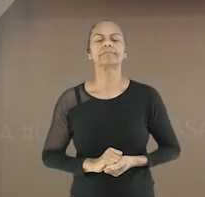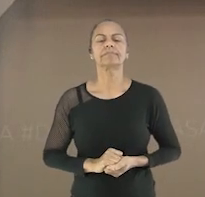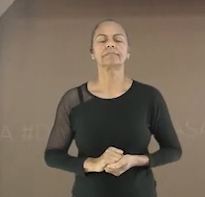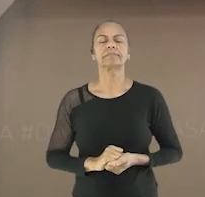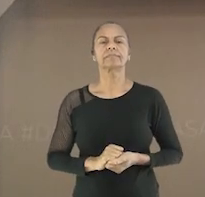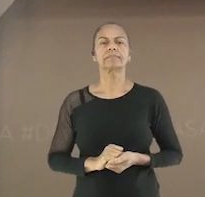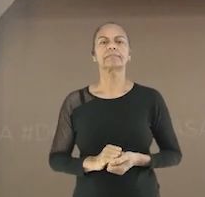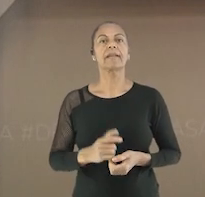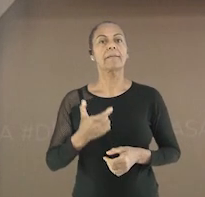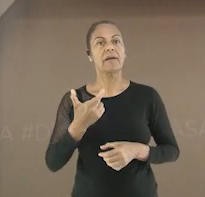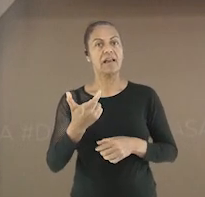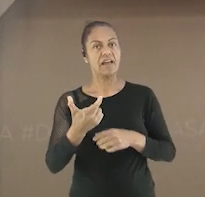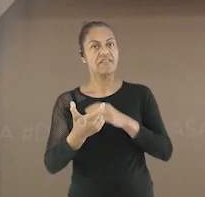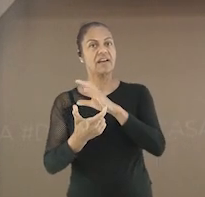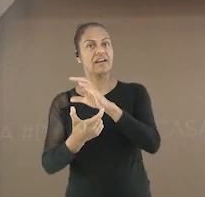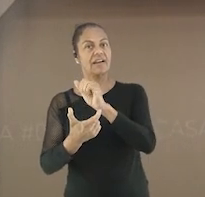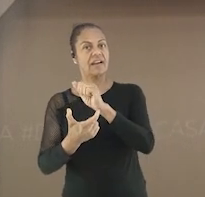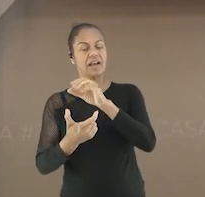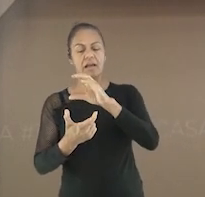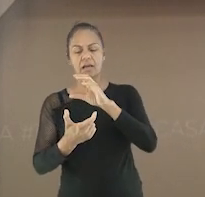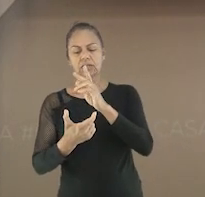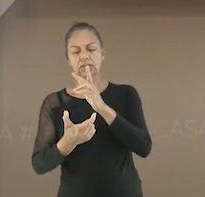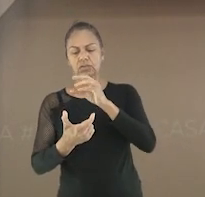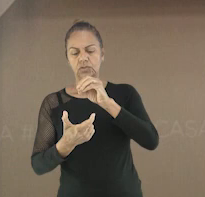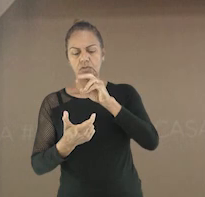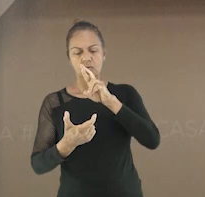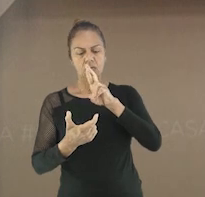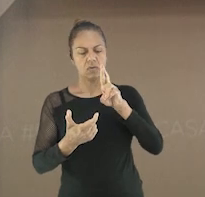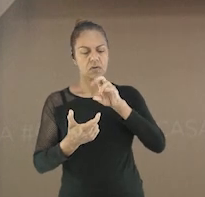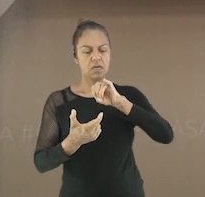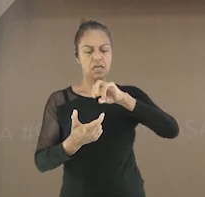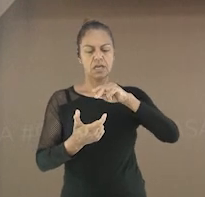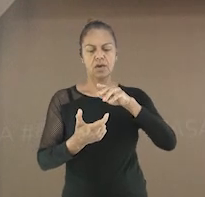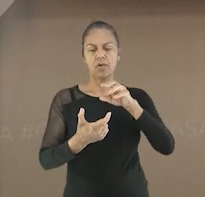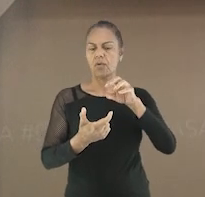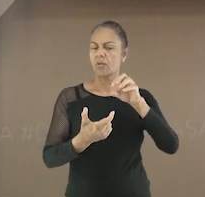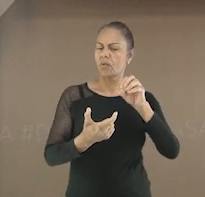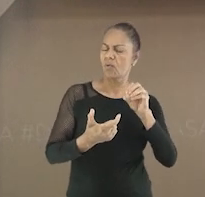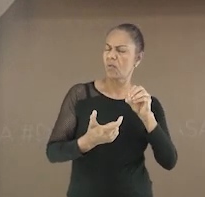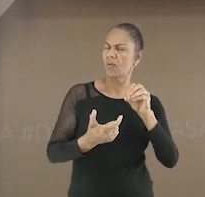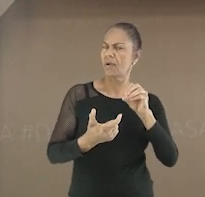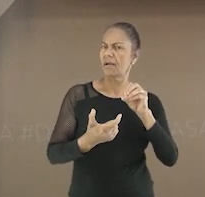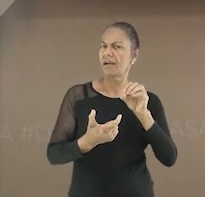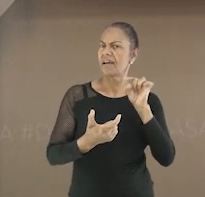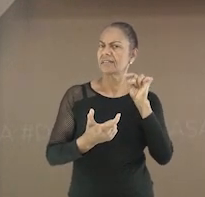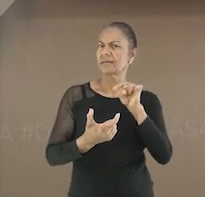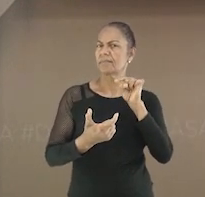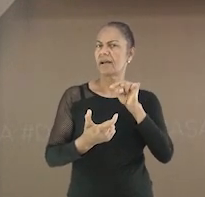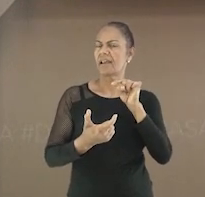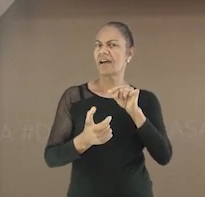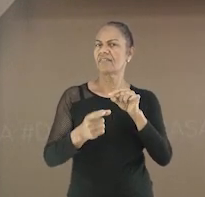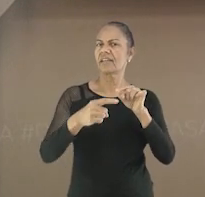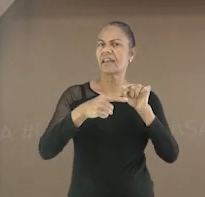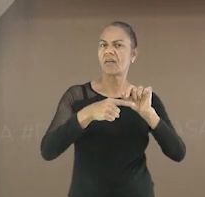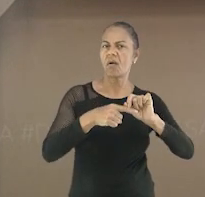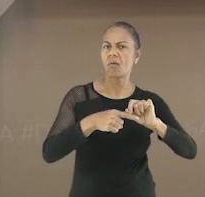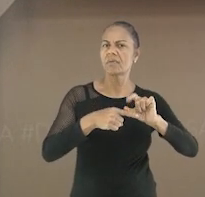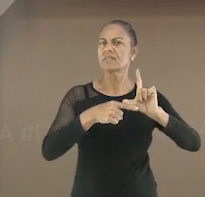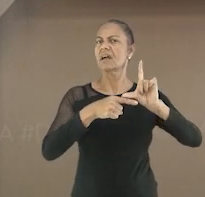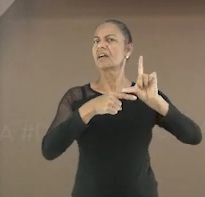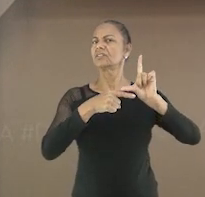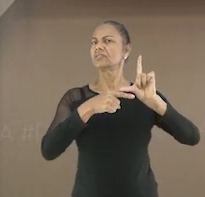número. Ainda sobre a palavra cachorrinho, ela está no aumentativo ou